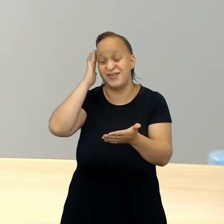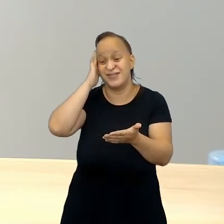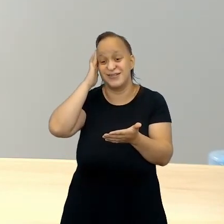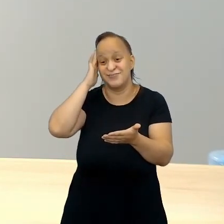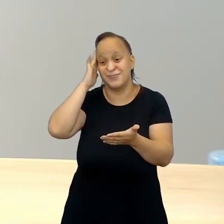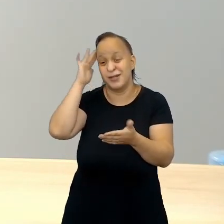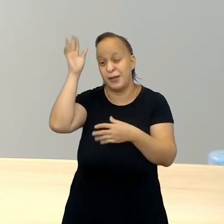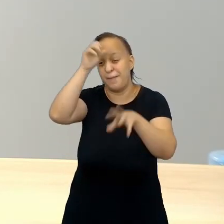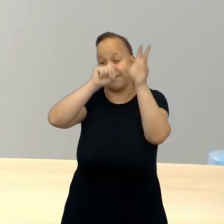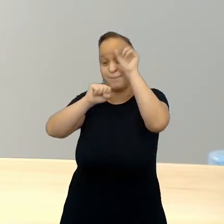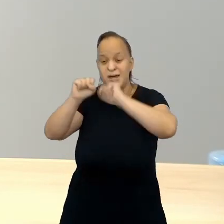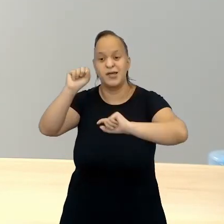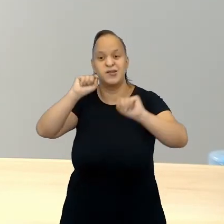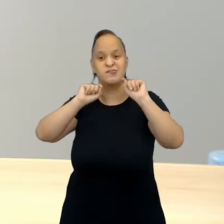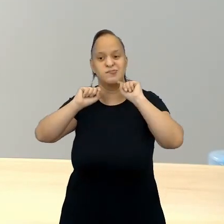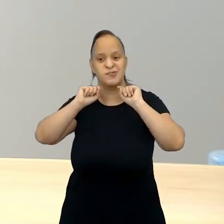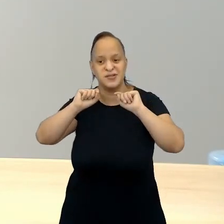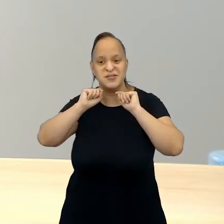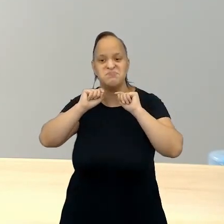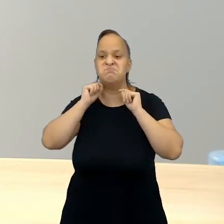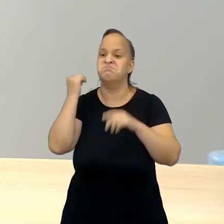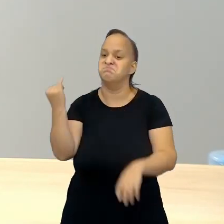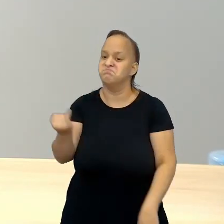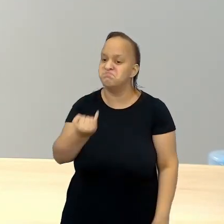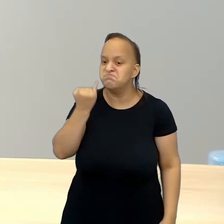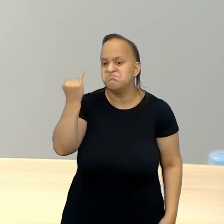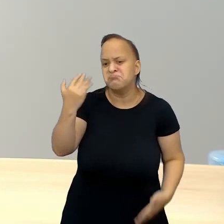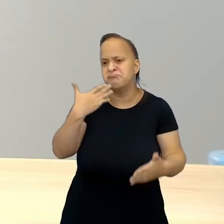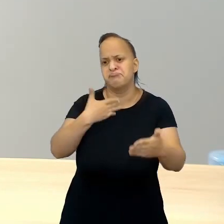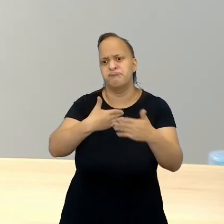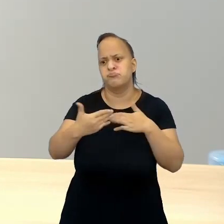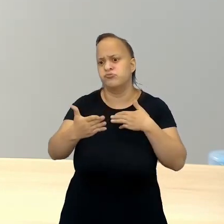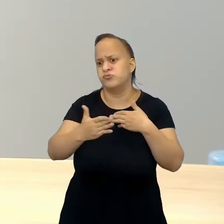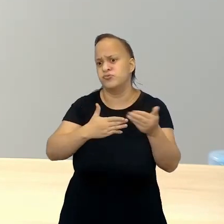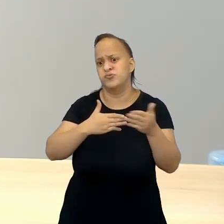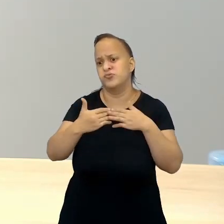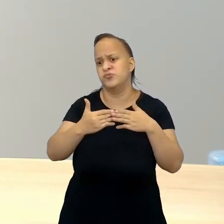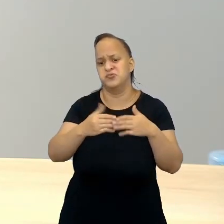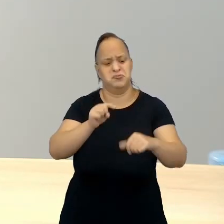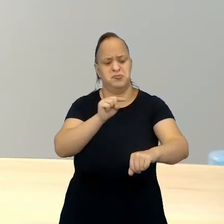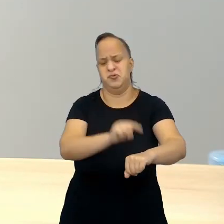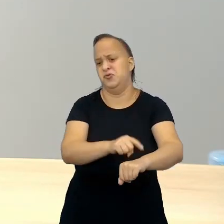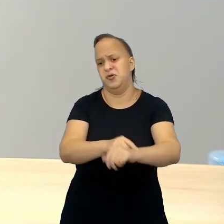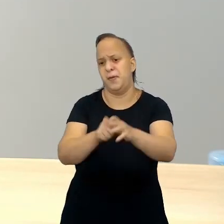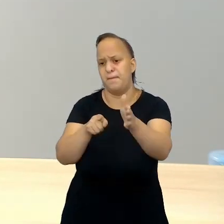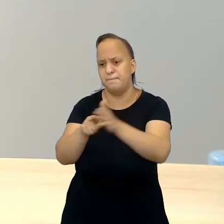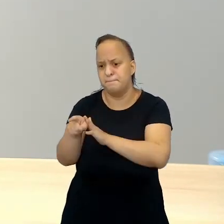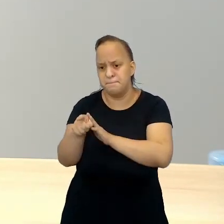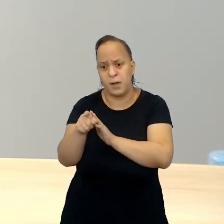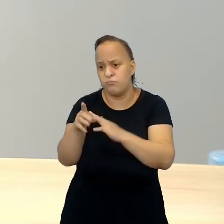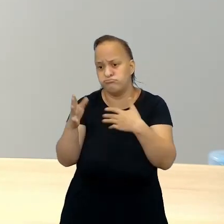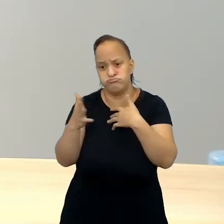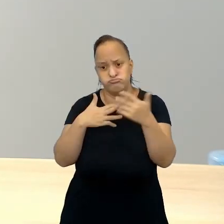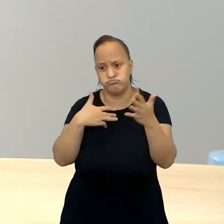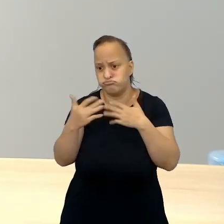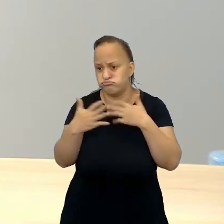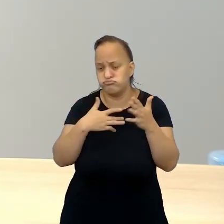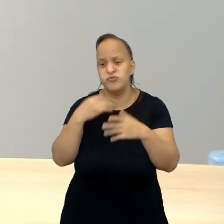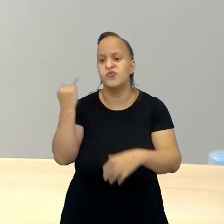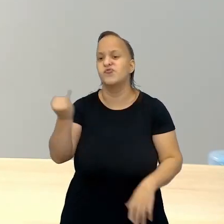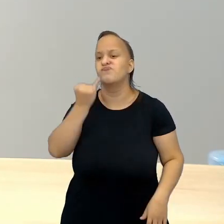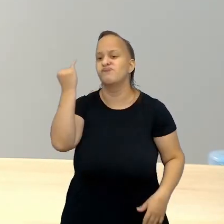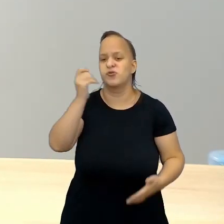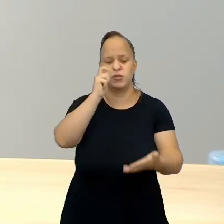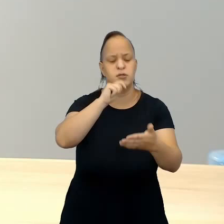precisa aprender. Isso é muito importante, né? Não importa em que momento ele vai perguntar, importa que ele registre a sua dúvida